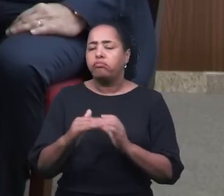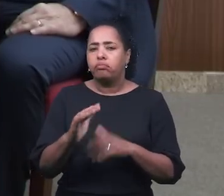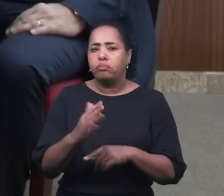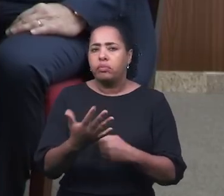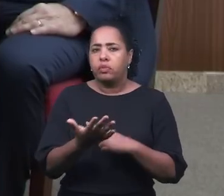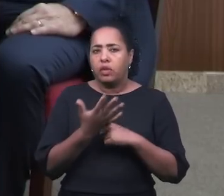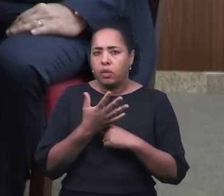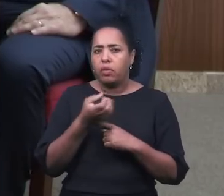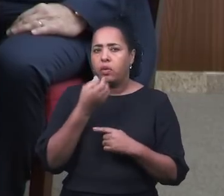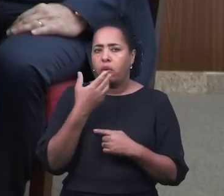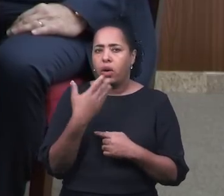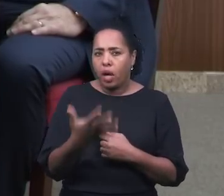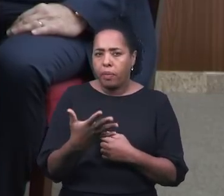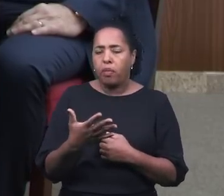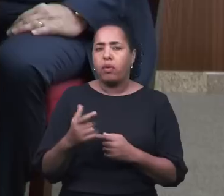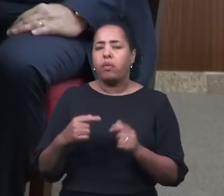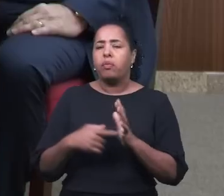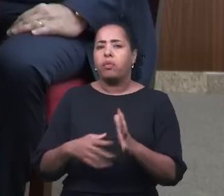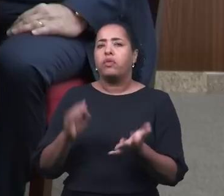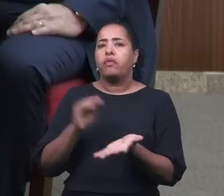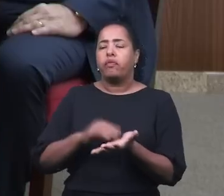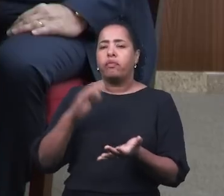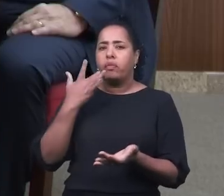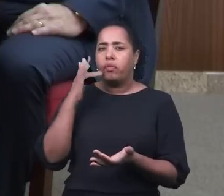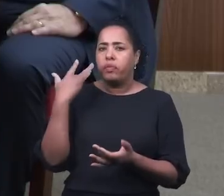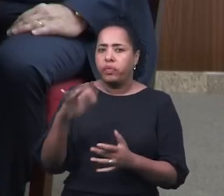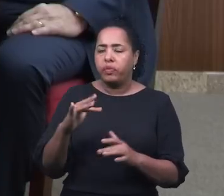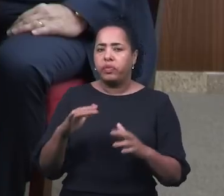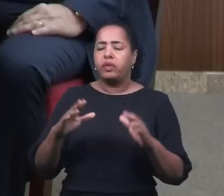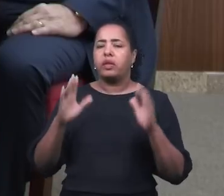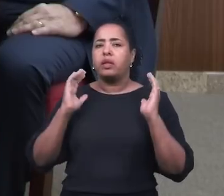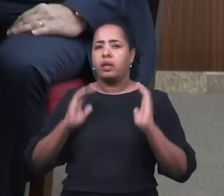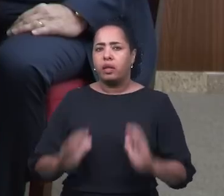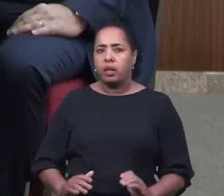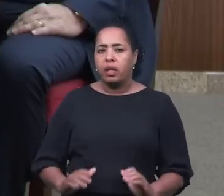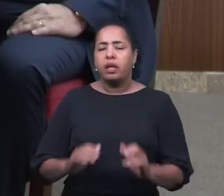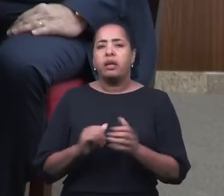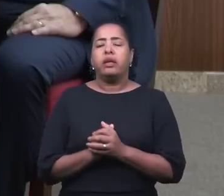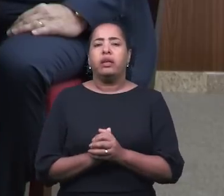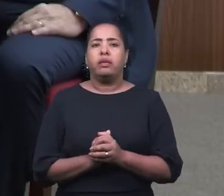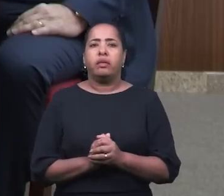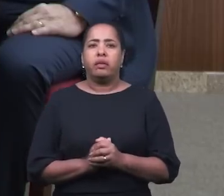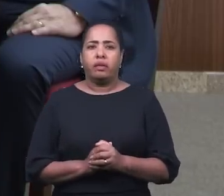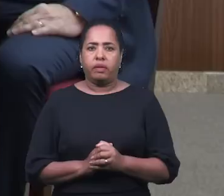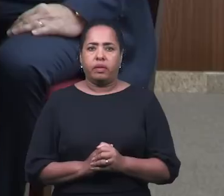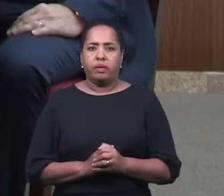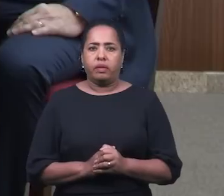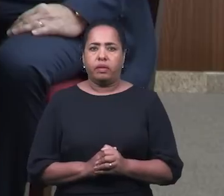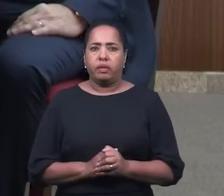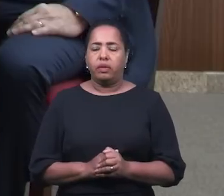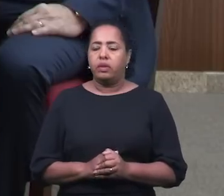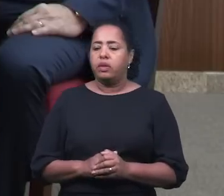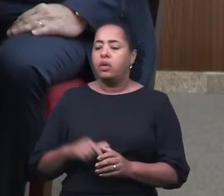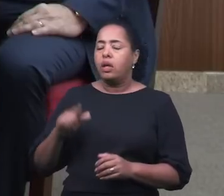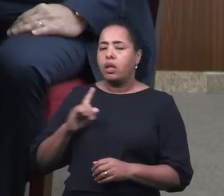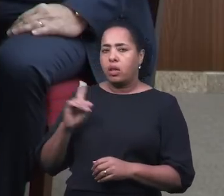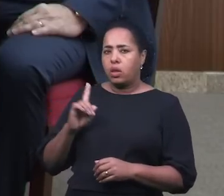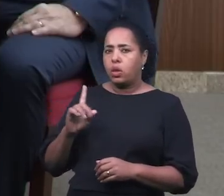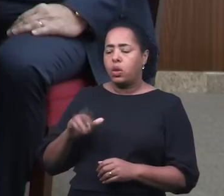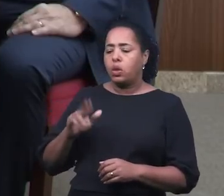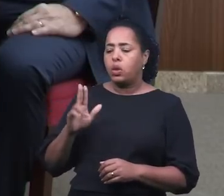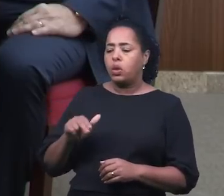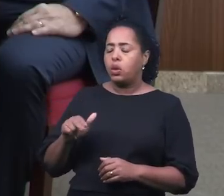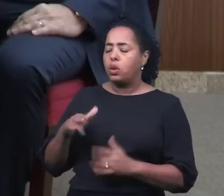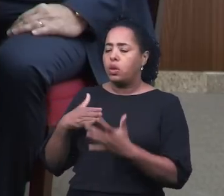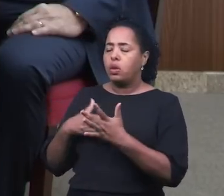jovem Patrick, ele comentou da falta de temor e da falta de reverência. Os homens de Bet-Semes, eles ultrapassaram o limite estabelecido pelo Senhor. Vimos que